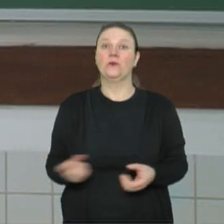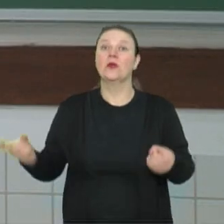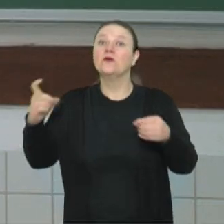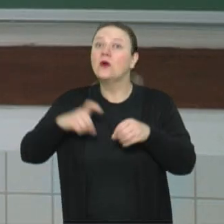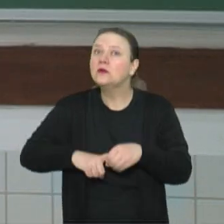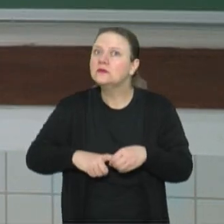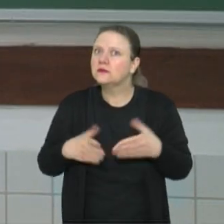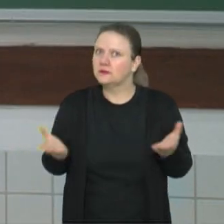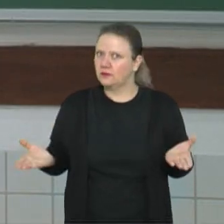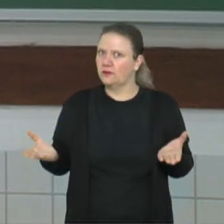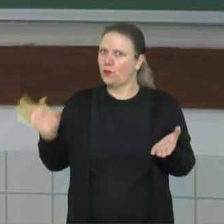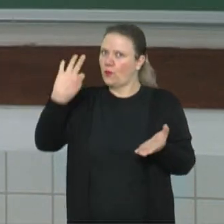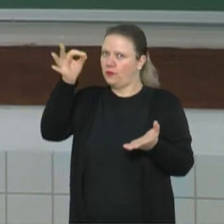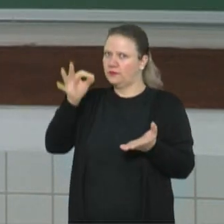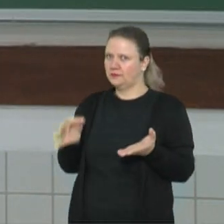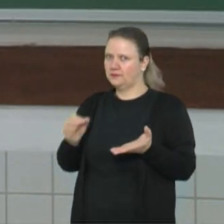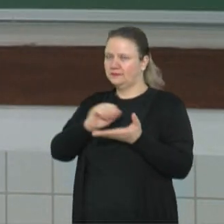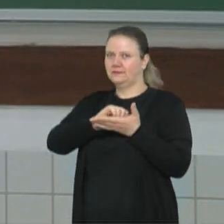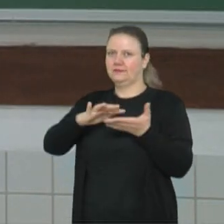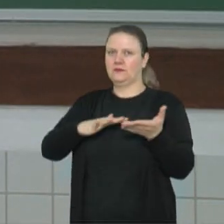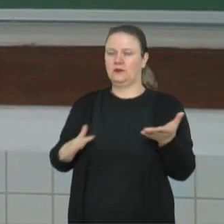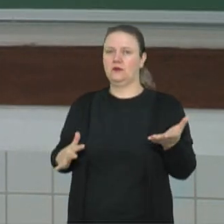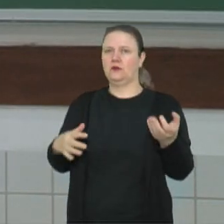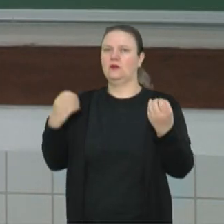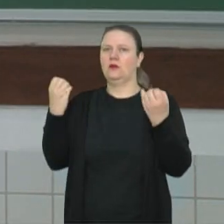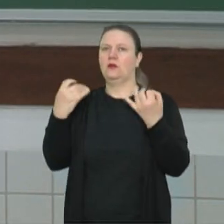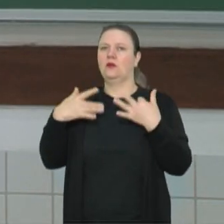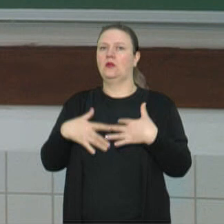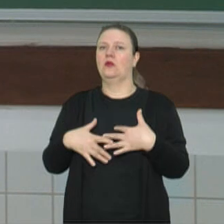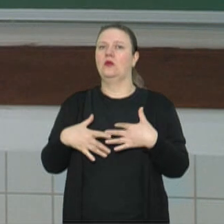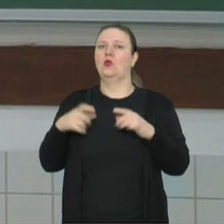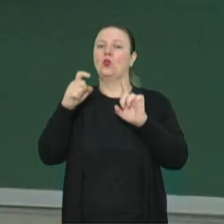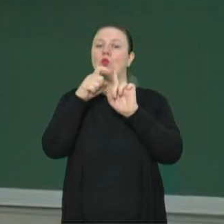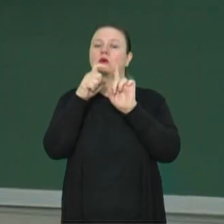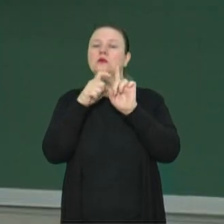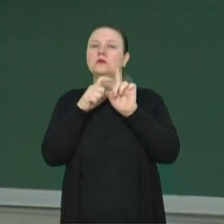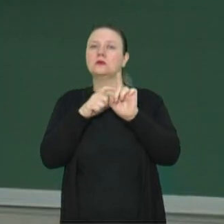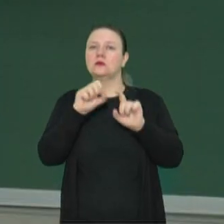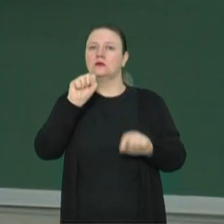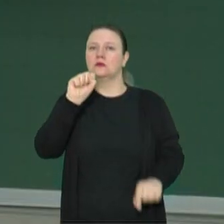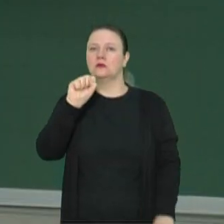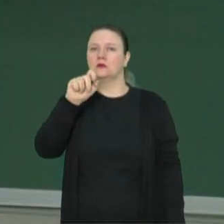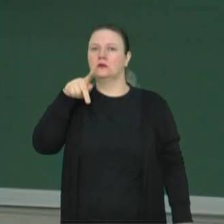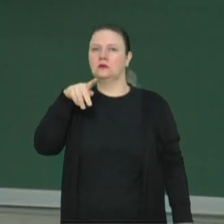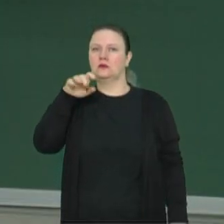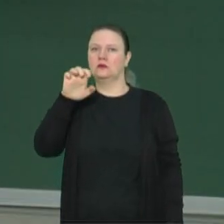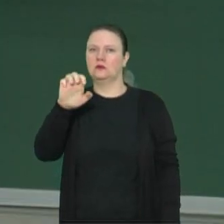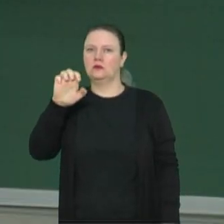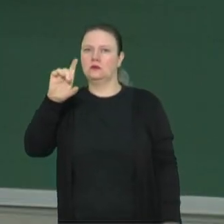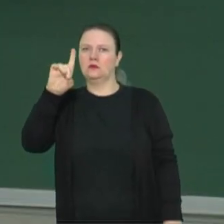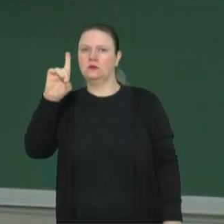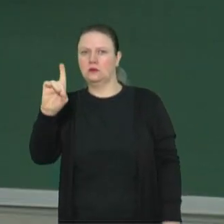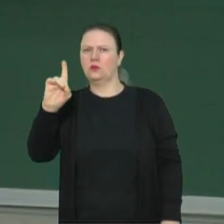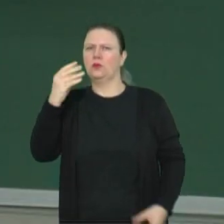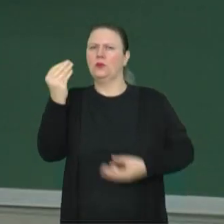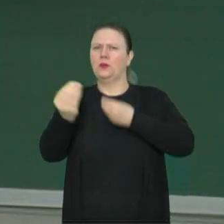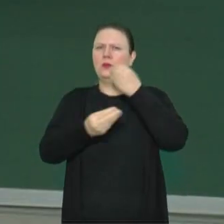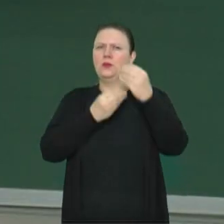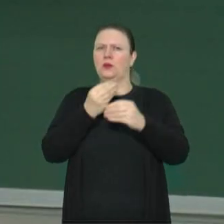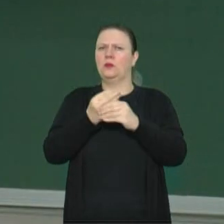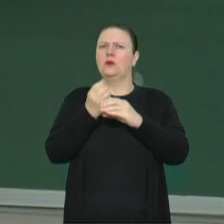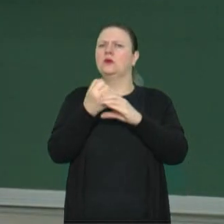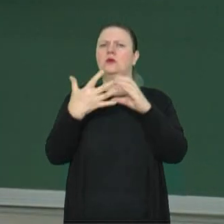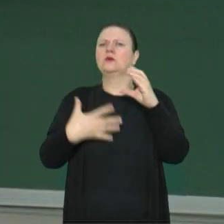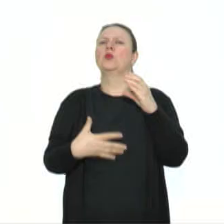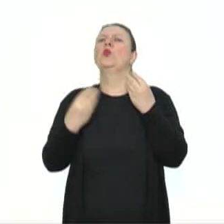Voltando então, pessoal, com a correção da atividade que falava sobre a disciplina Speed. Então, como que nós conhecemos